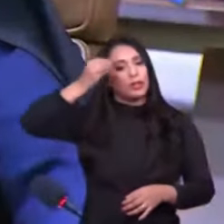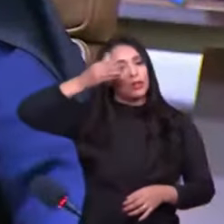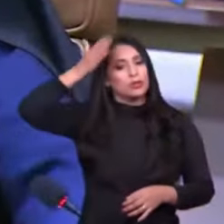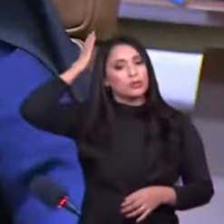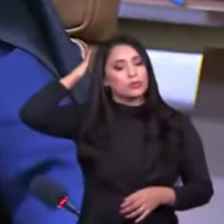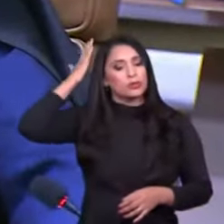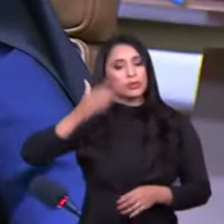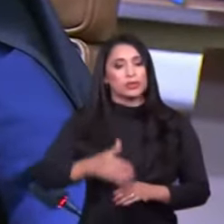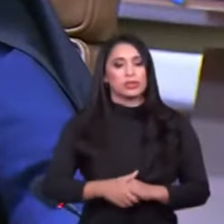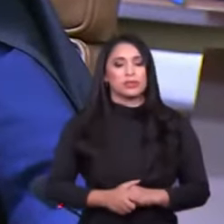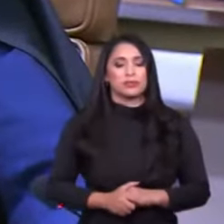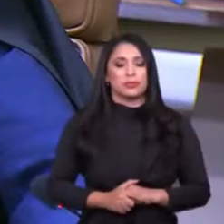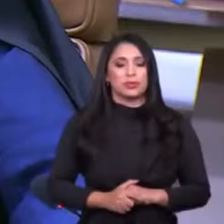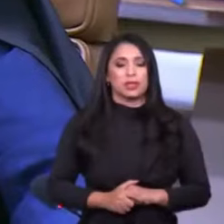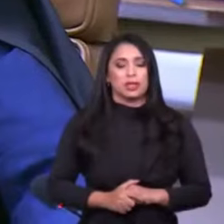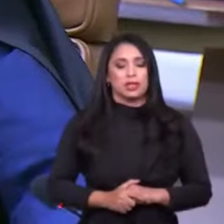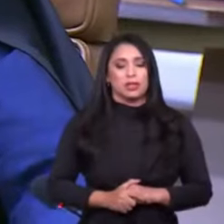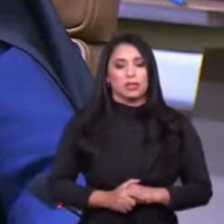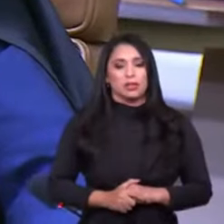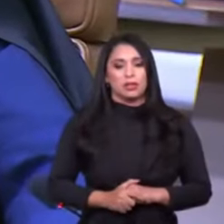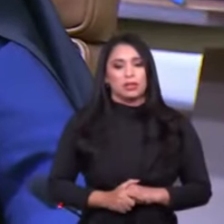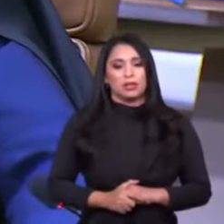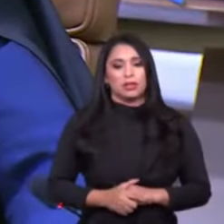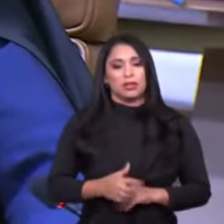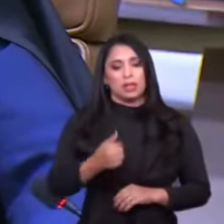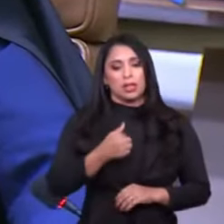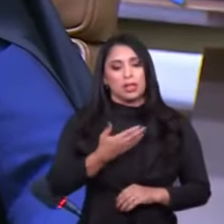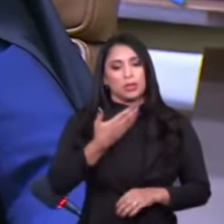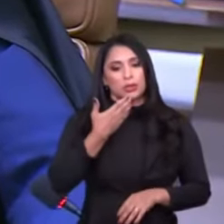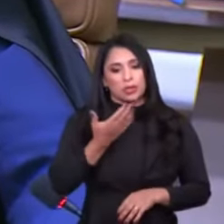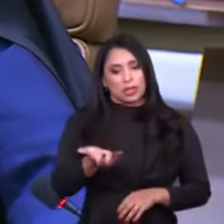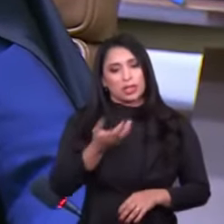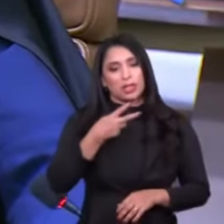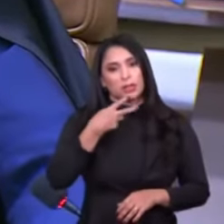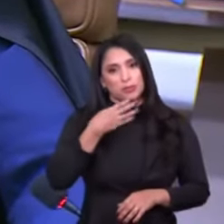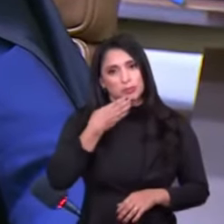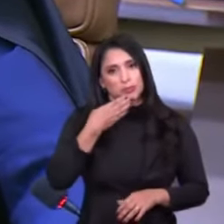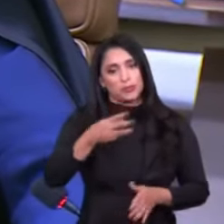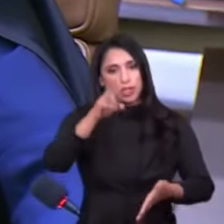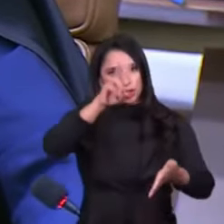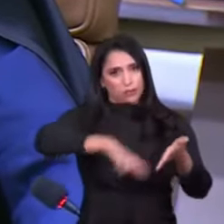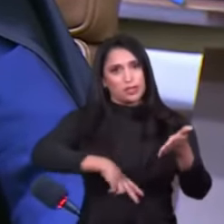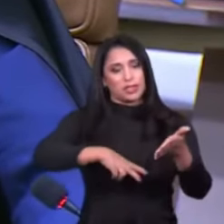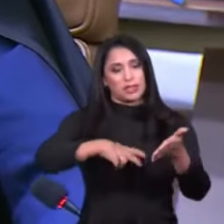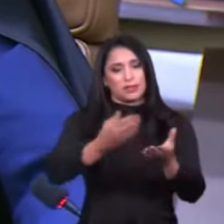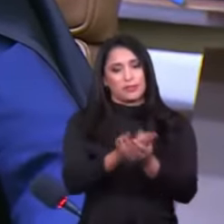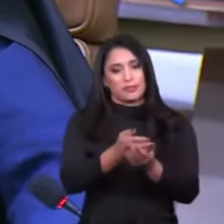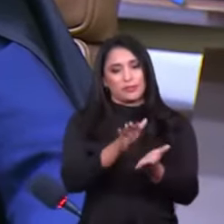Fux, e já dissera a Sua Excelência que eu gostaria de pedir vista. Então, eu vou pedir vista.